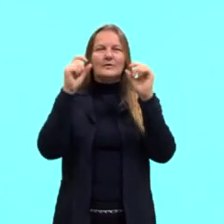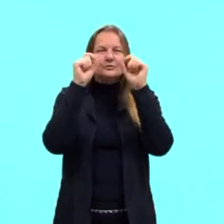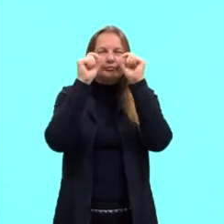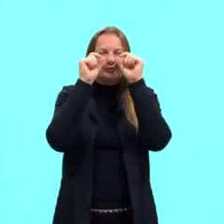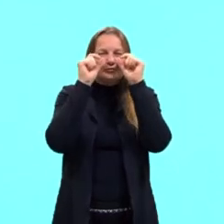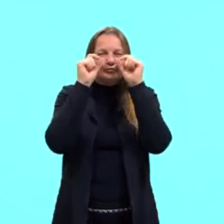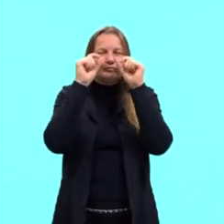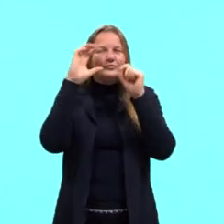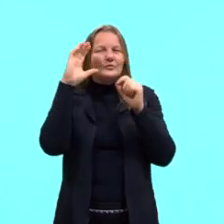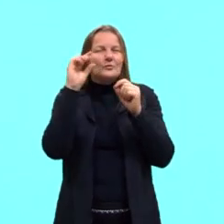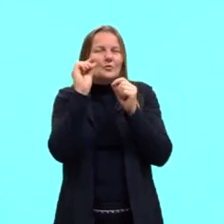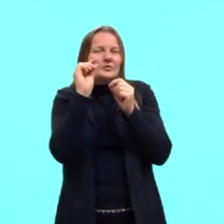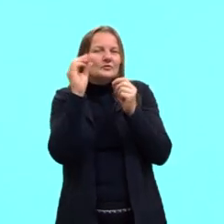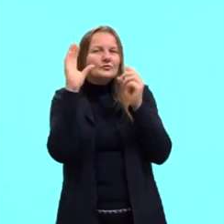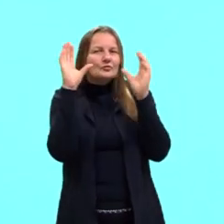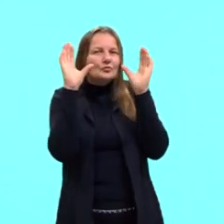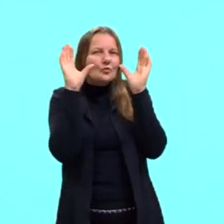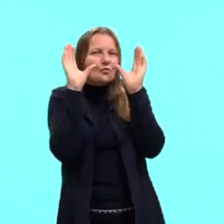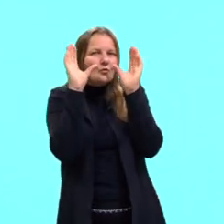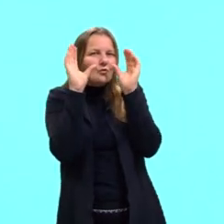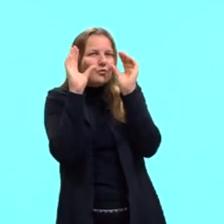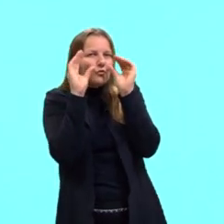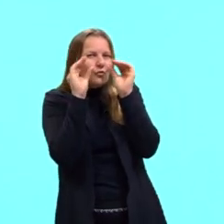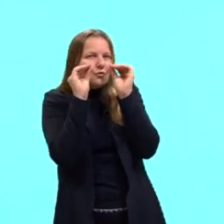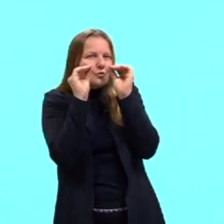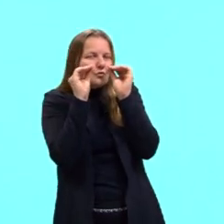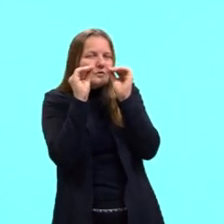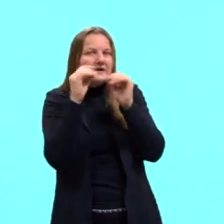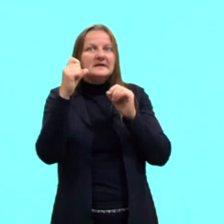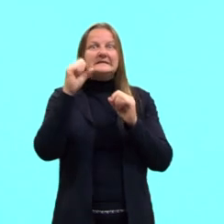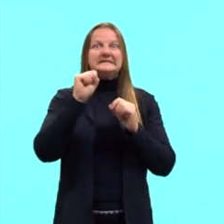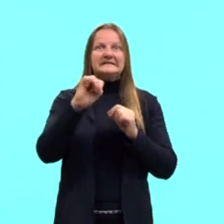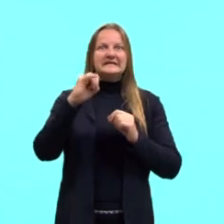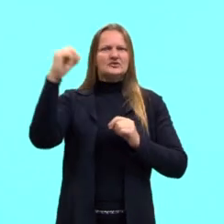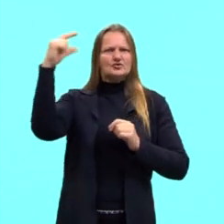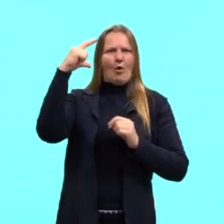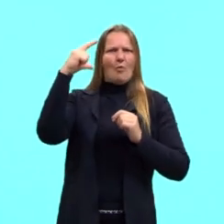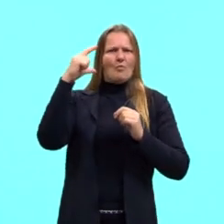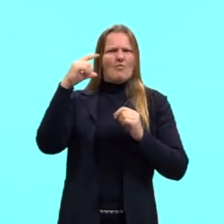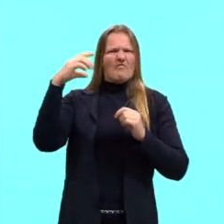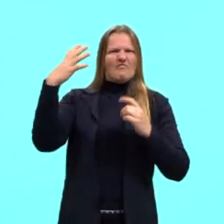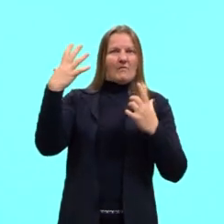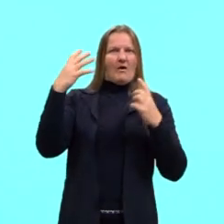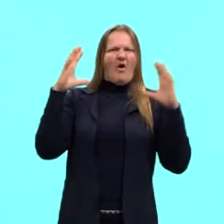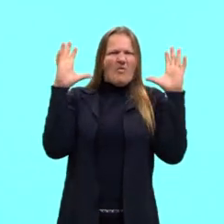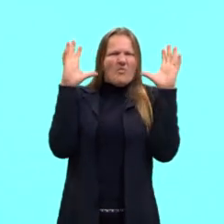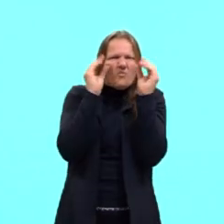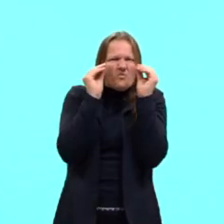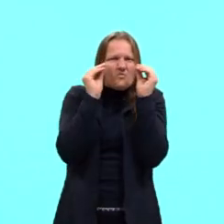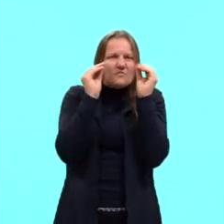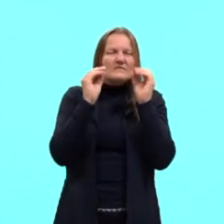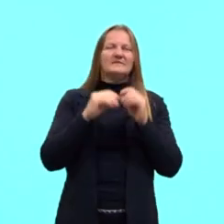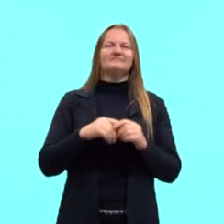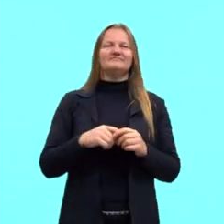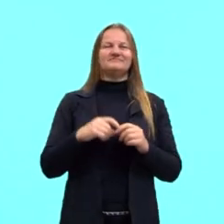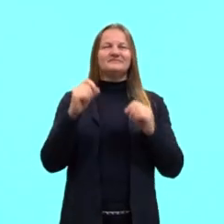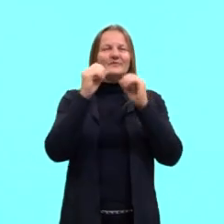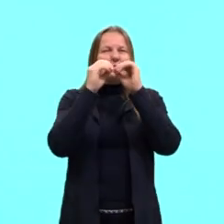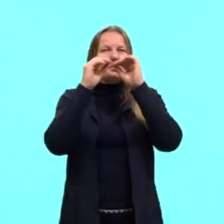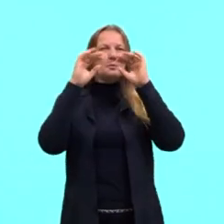mais um pouquinho escuro se tem um sol começa a escurecer e se tem um sol bem Radiante bem bonito fica e